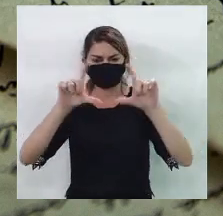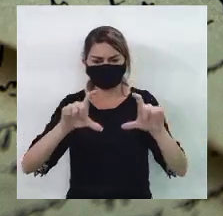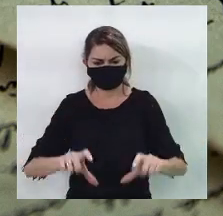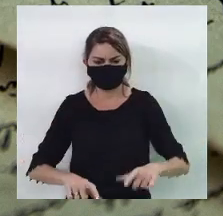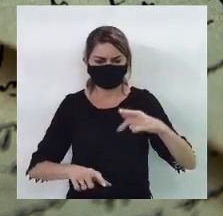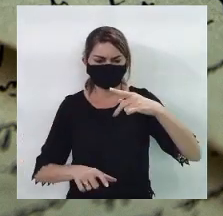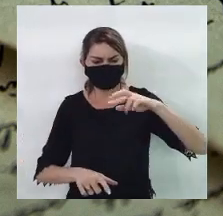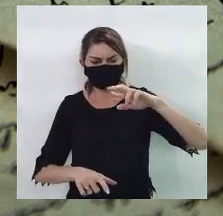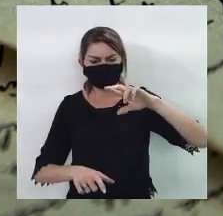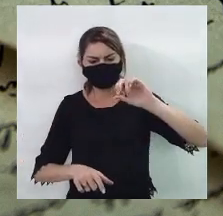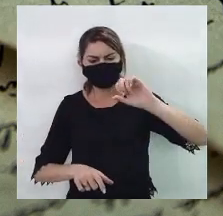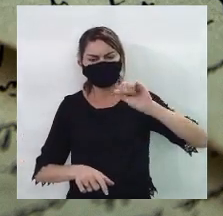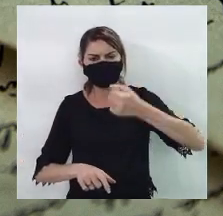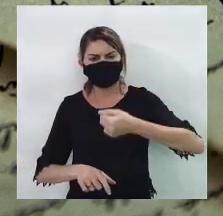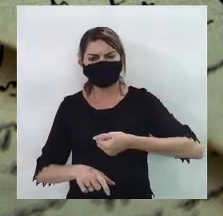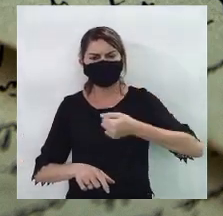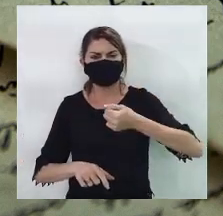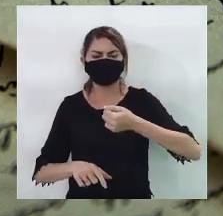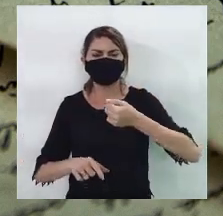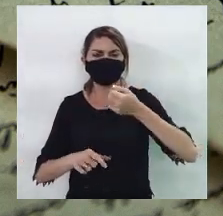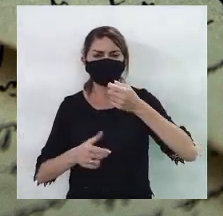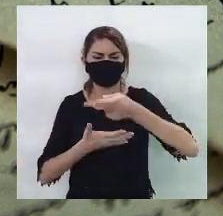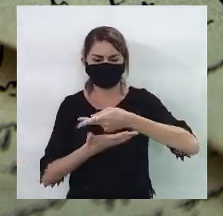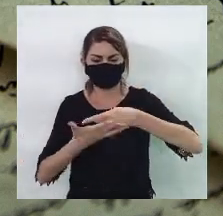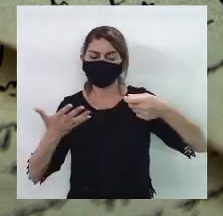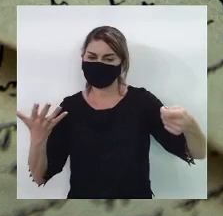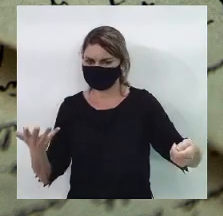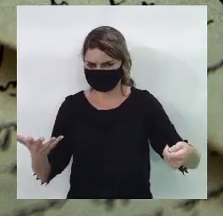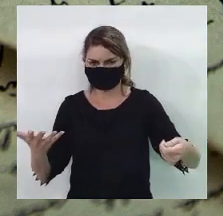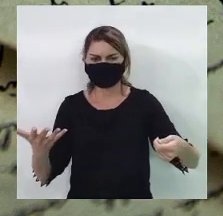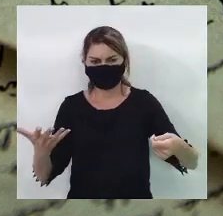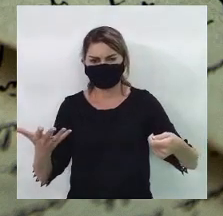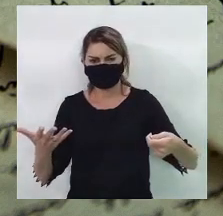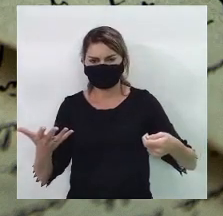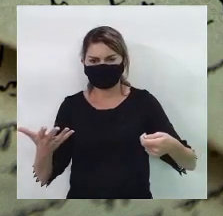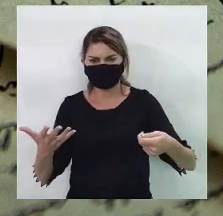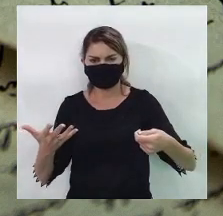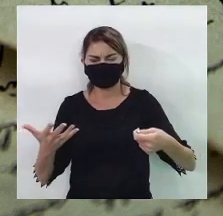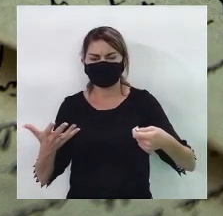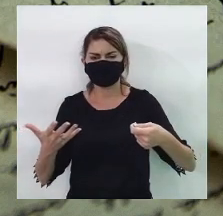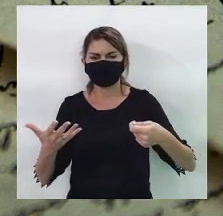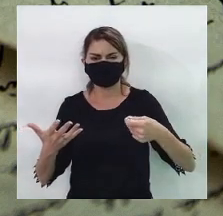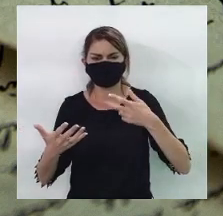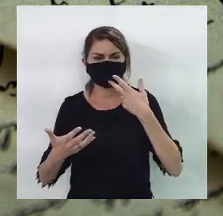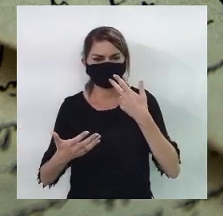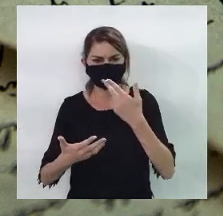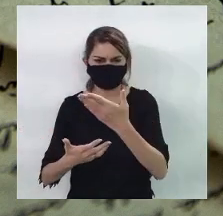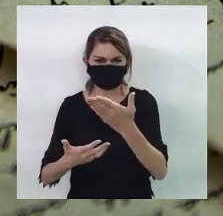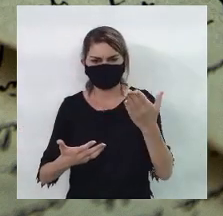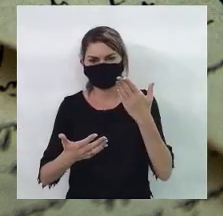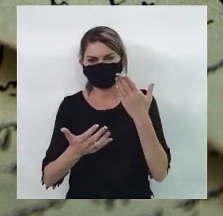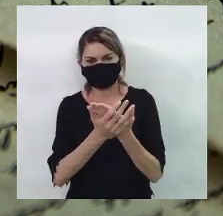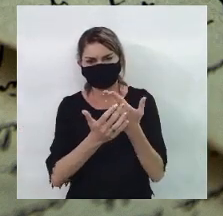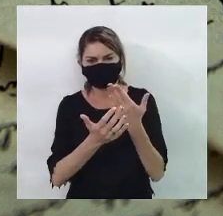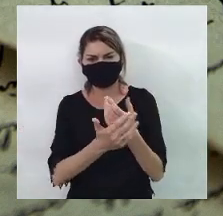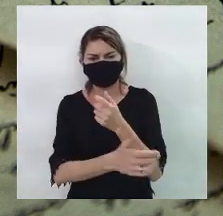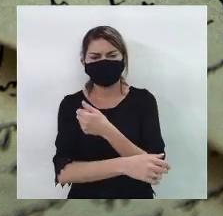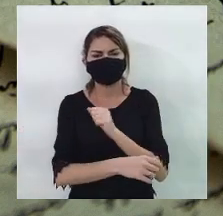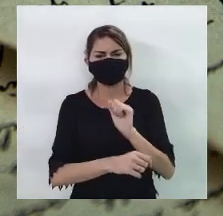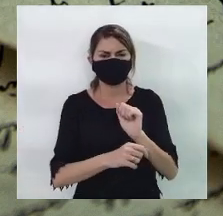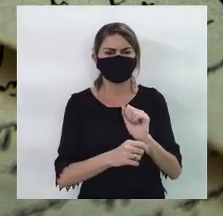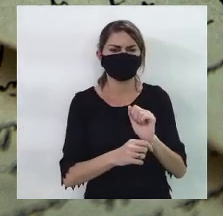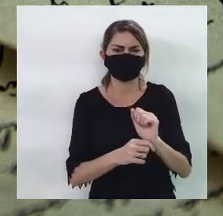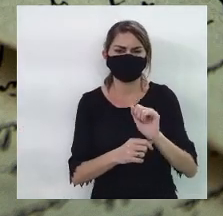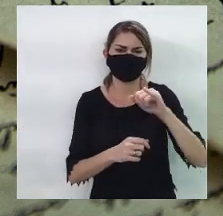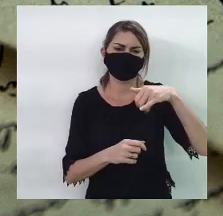Essa prosa poética da professora Luzilá. Eu não falei a vocês que a gente vai estudar um pouco sobre o que é o intimismo, o